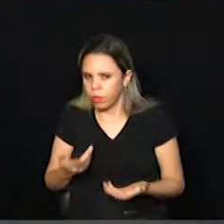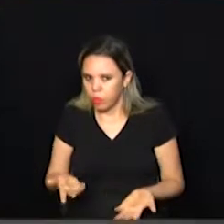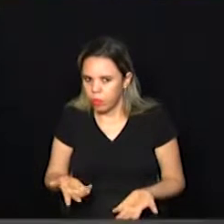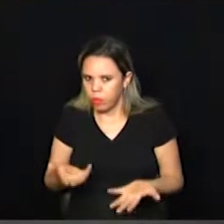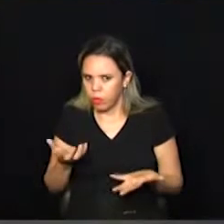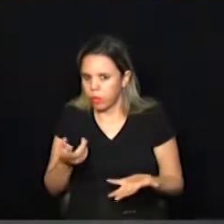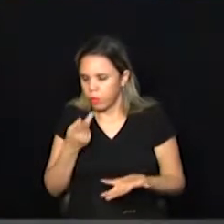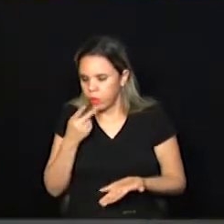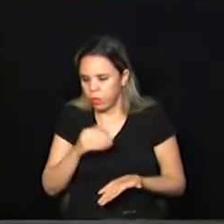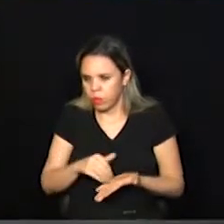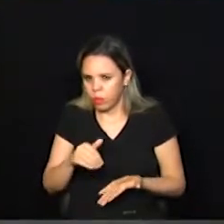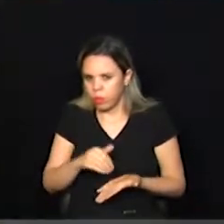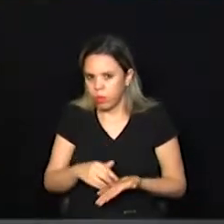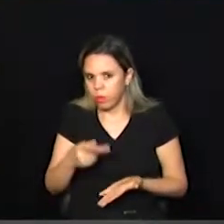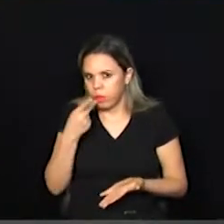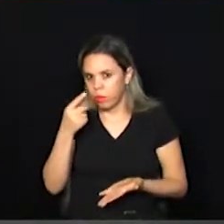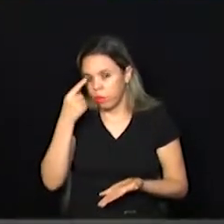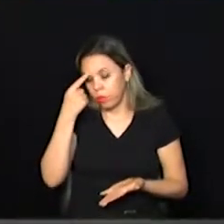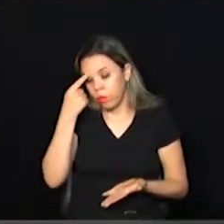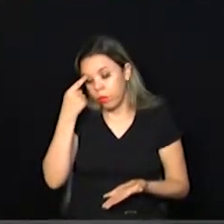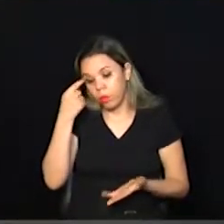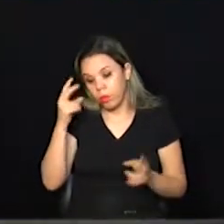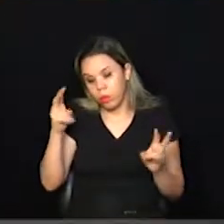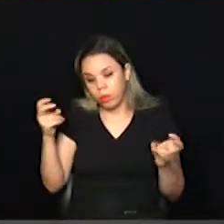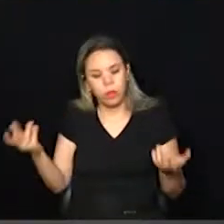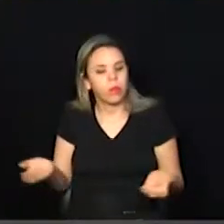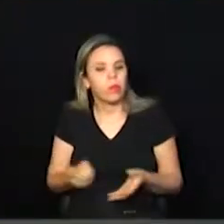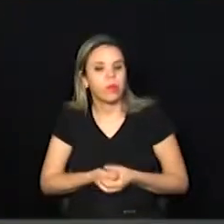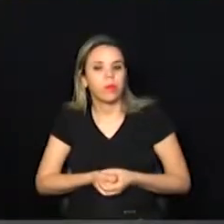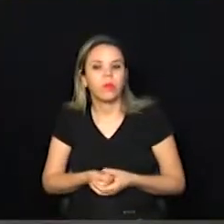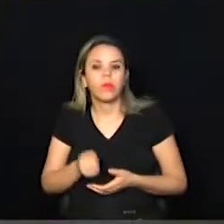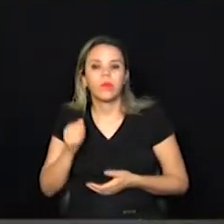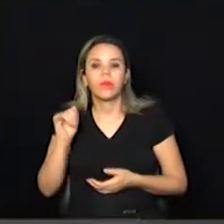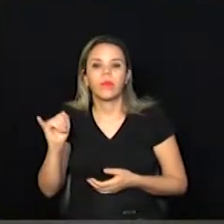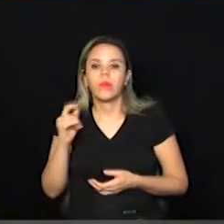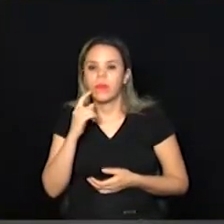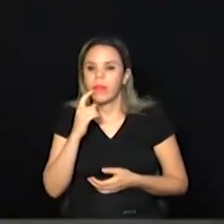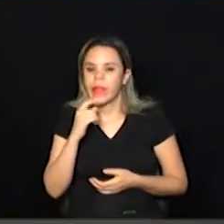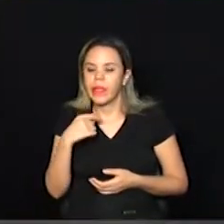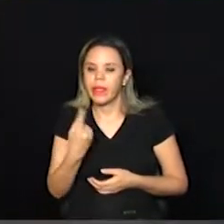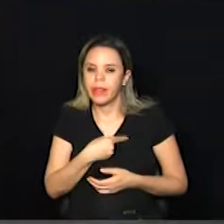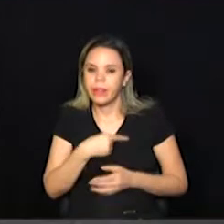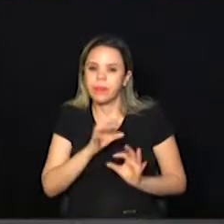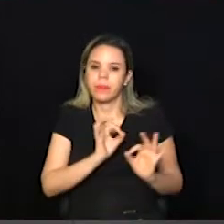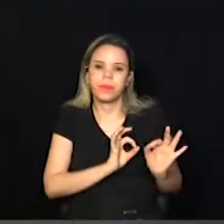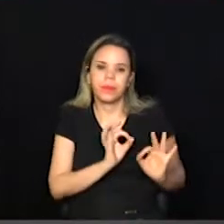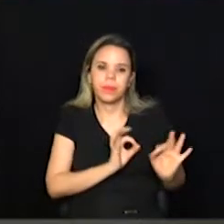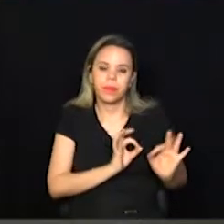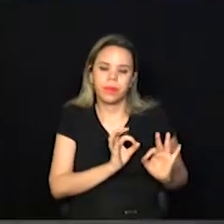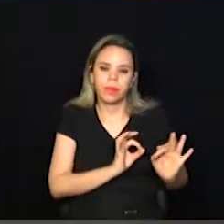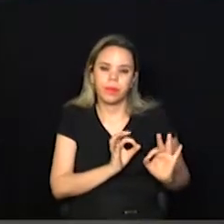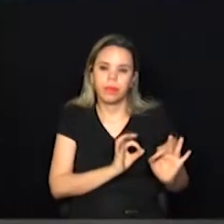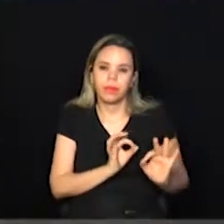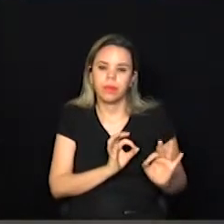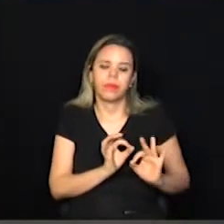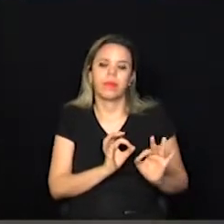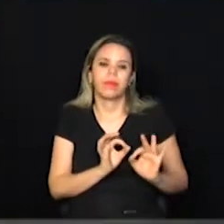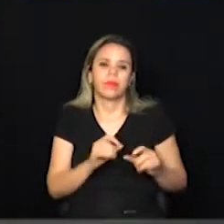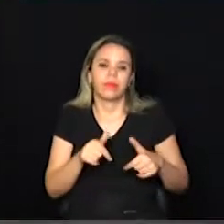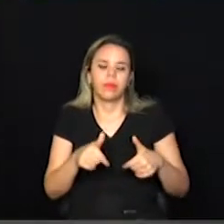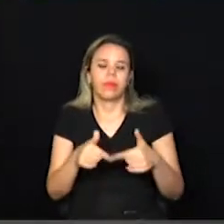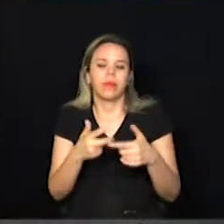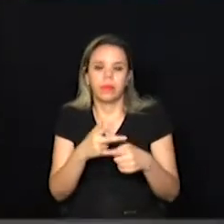que a secretária pudesse falar um pouco sobre isso. E se a gente está preparado, inclusive, para